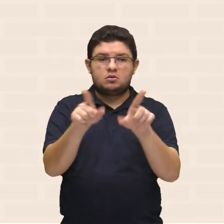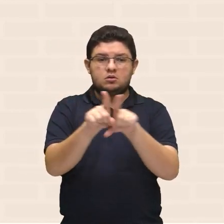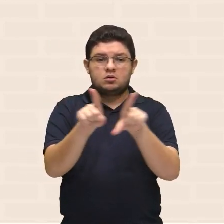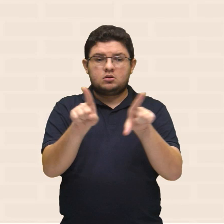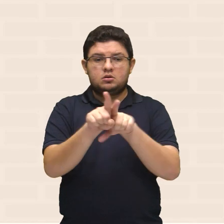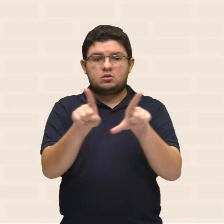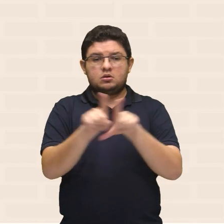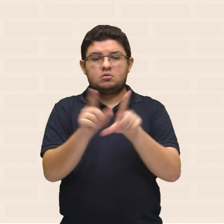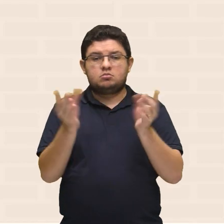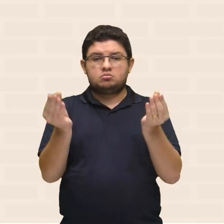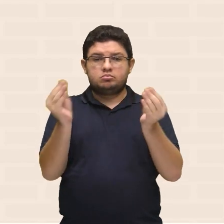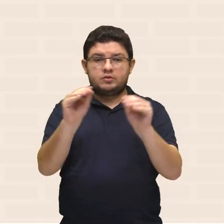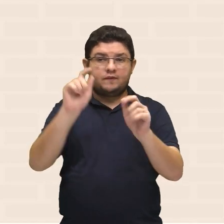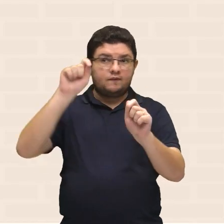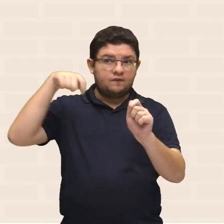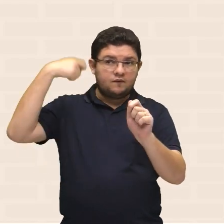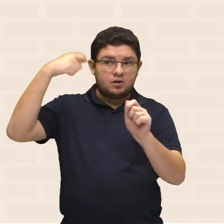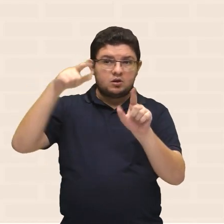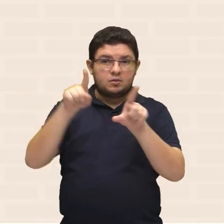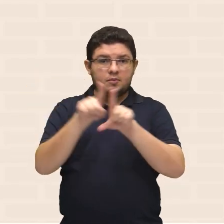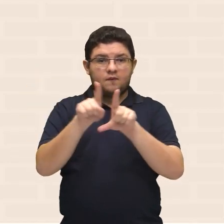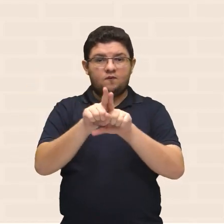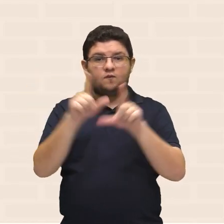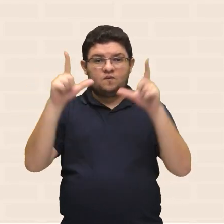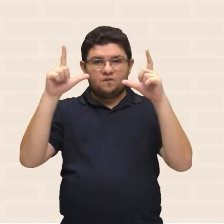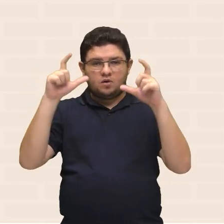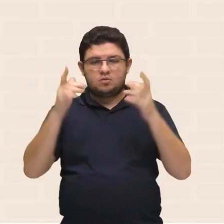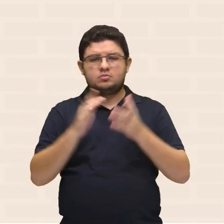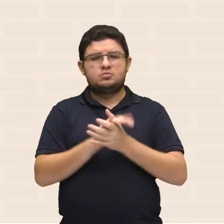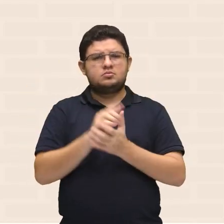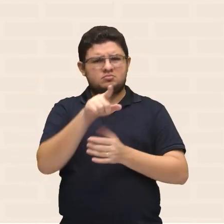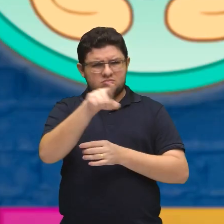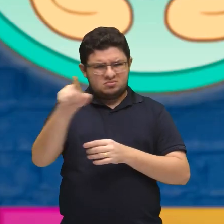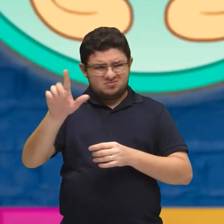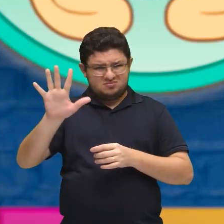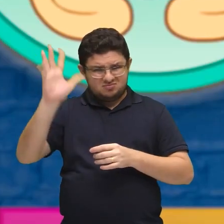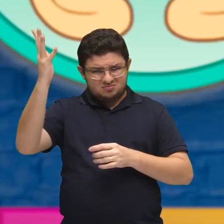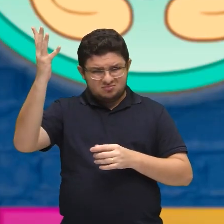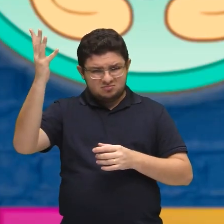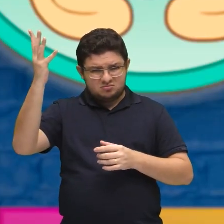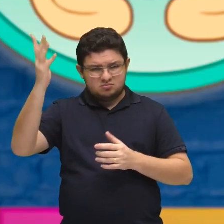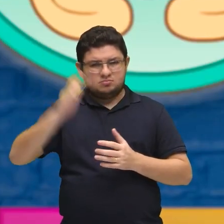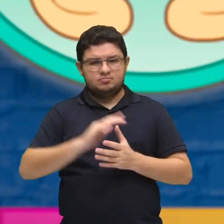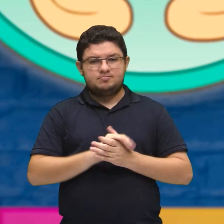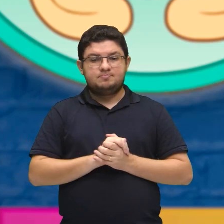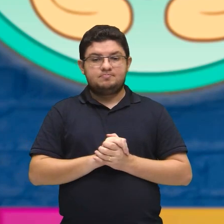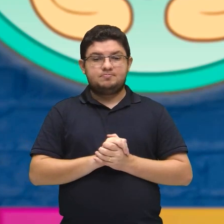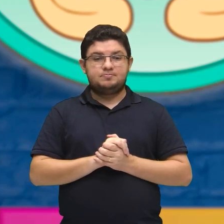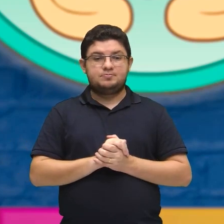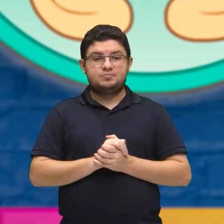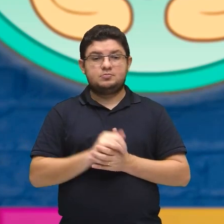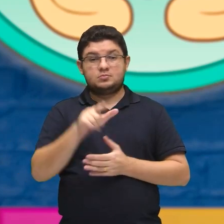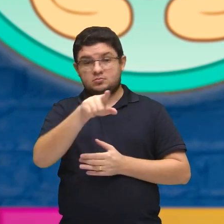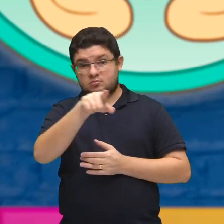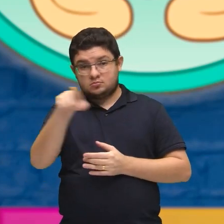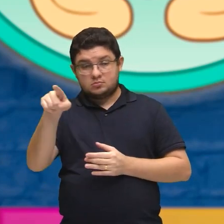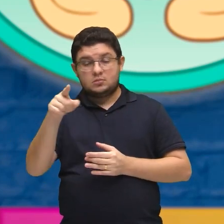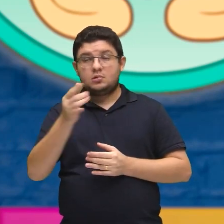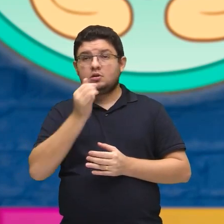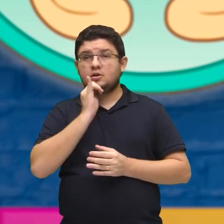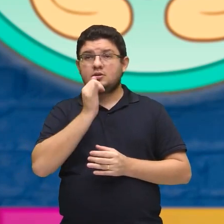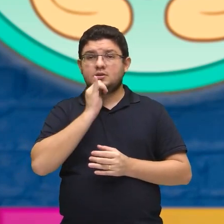Alguém já passou por alguma situação desse tipo? Eu acredito, dando um exemplo, vou pegar aqui um exemplo para vocês,